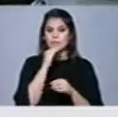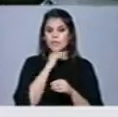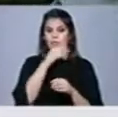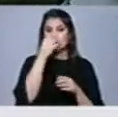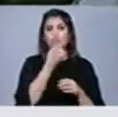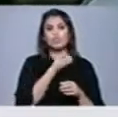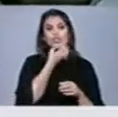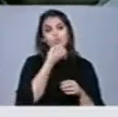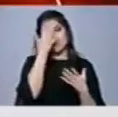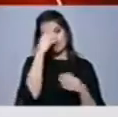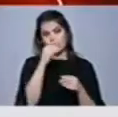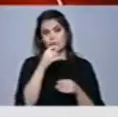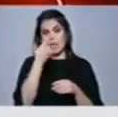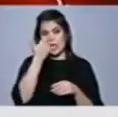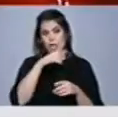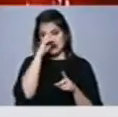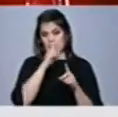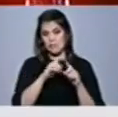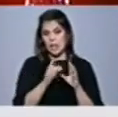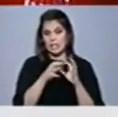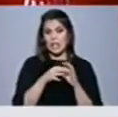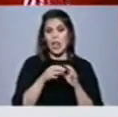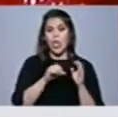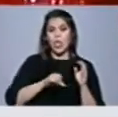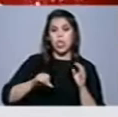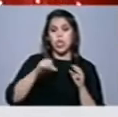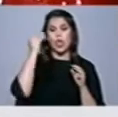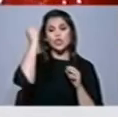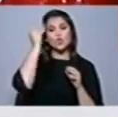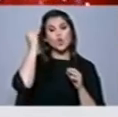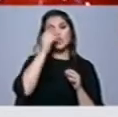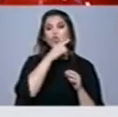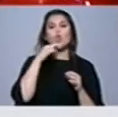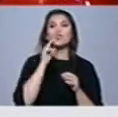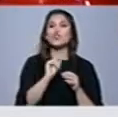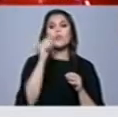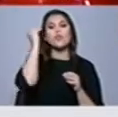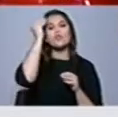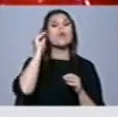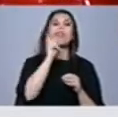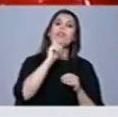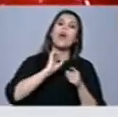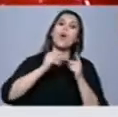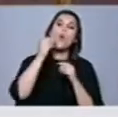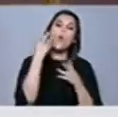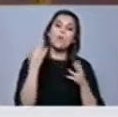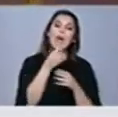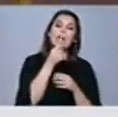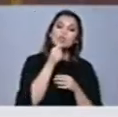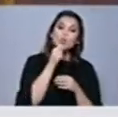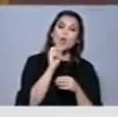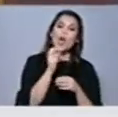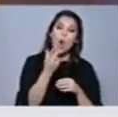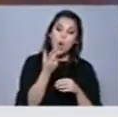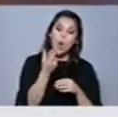explicar também o que já fiz para a calda destes sonhos. Os nossos sonhos podemos fazê-los tradicionalmente ou com açúcar e canela ou